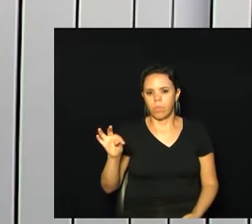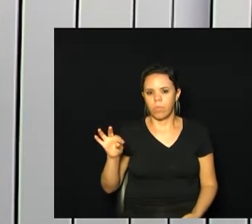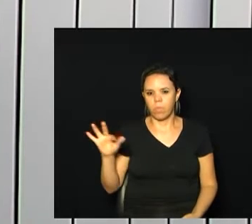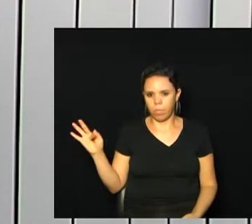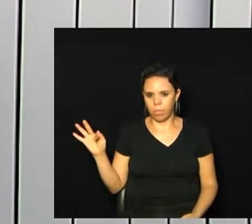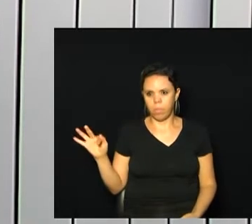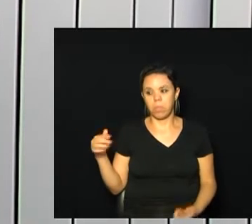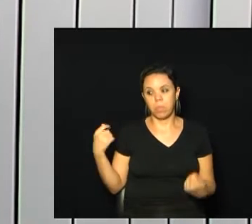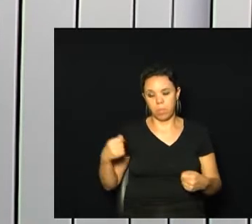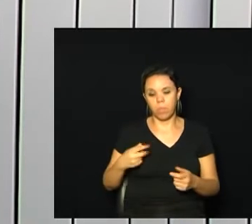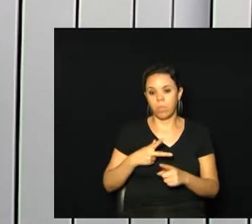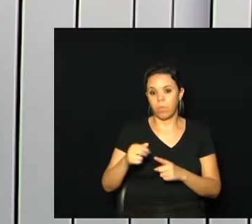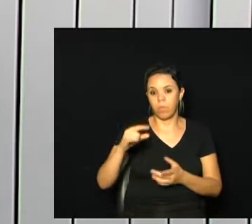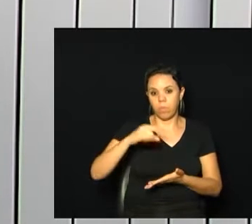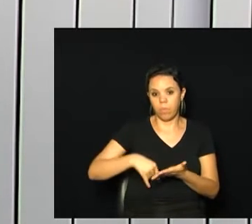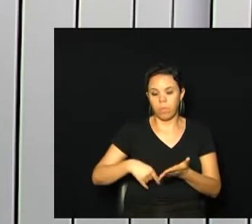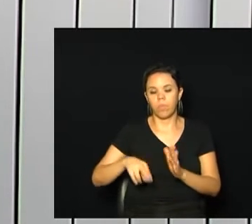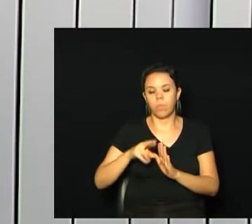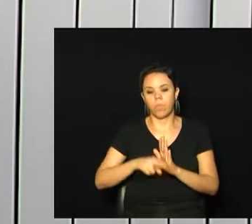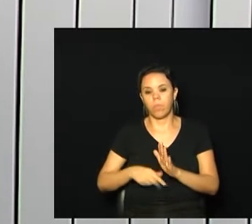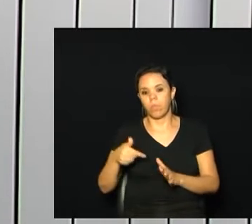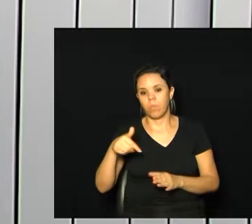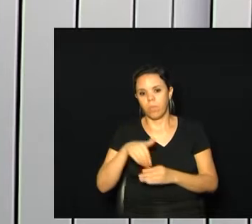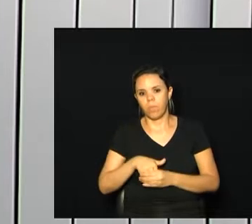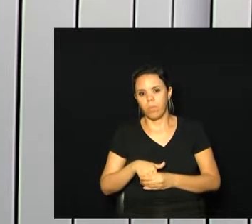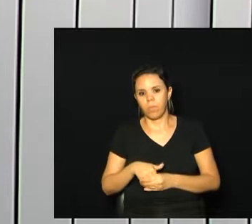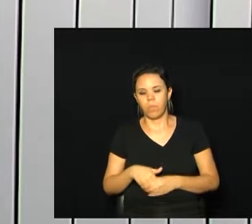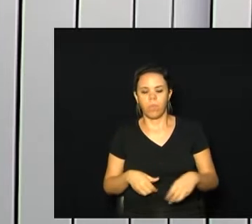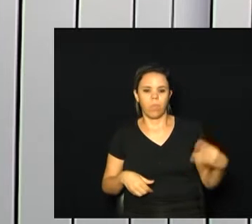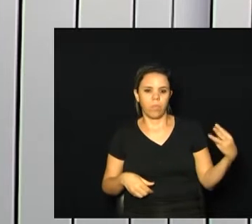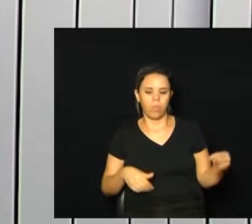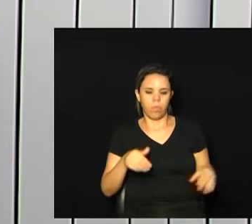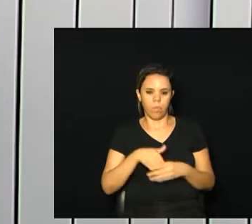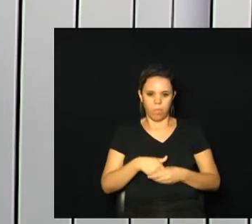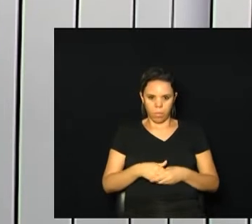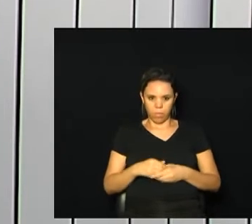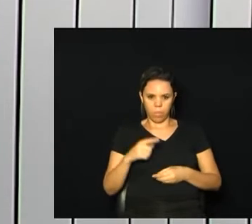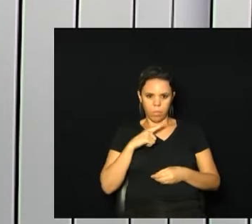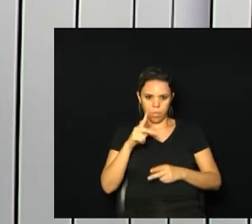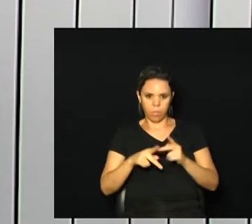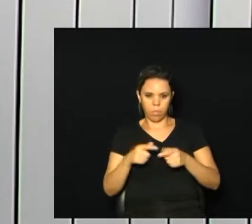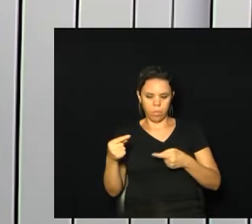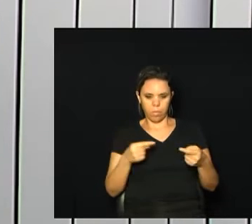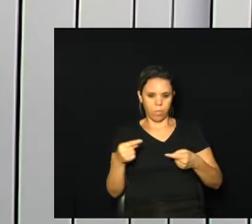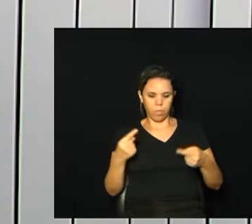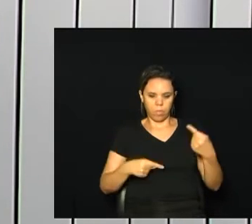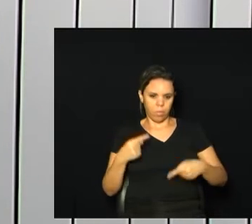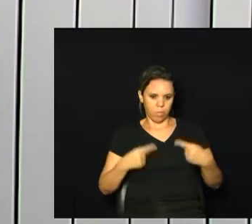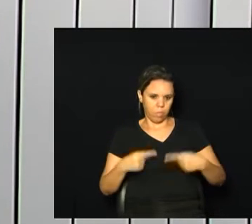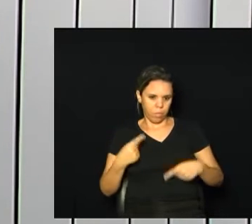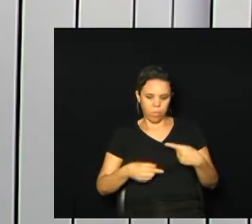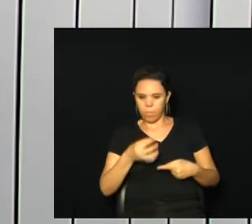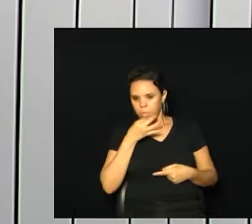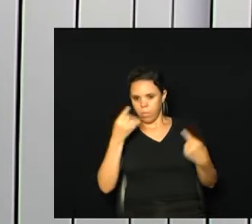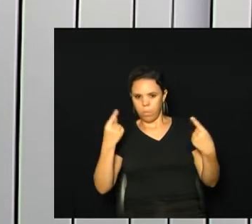precisou validar essa medida por 7 votos a 3. Então, teve muita discussão e também